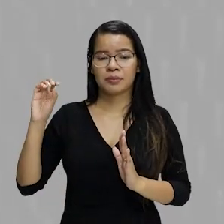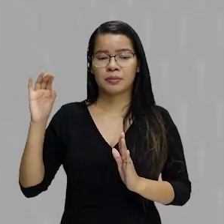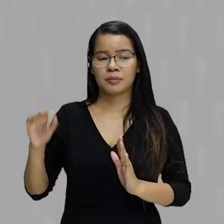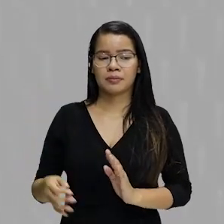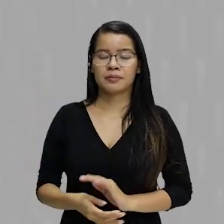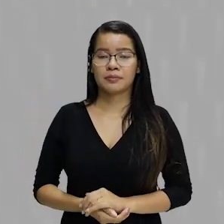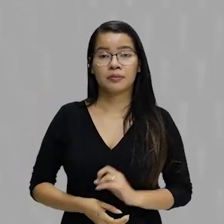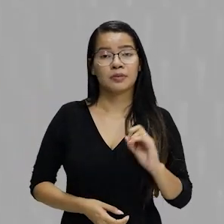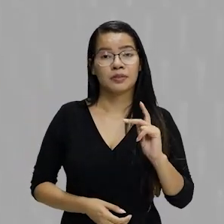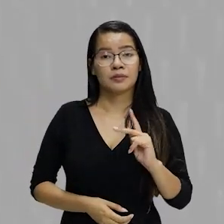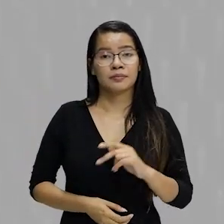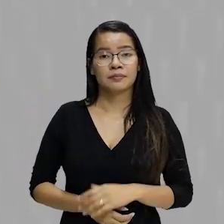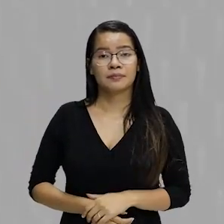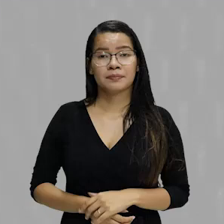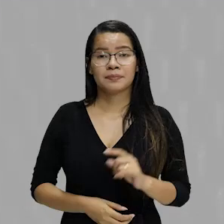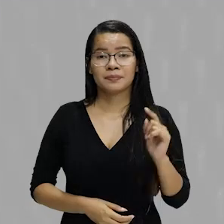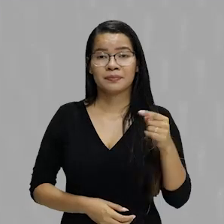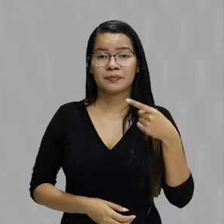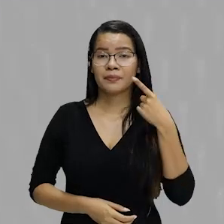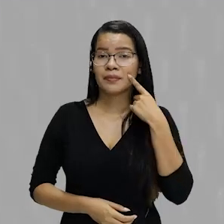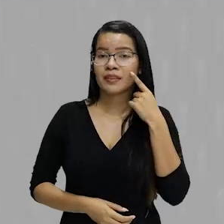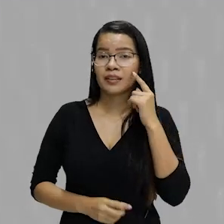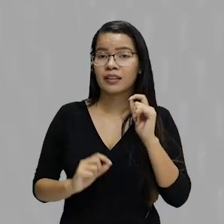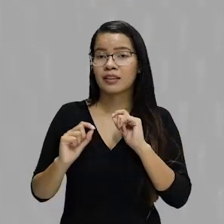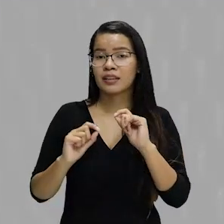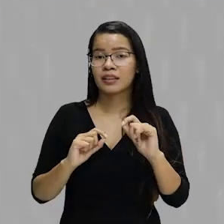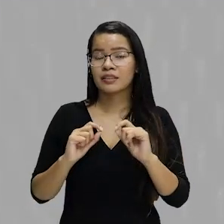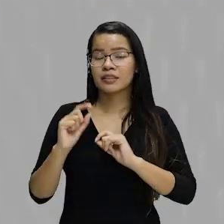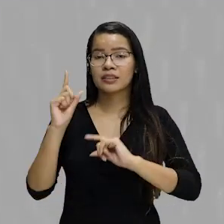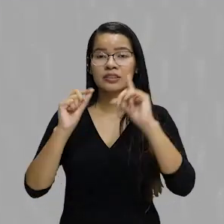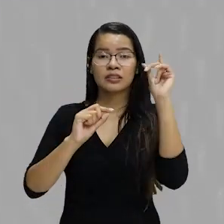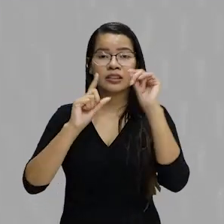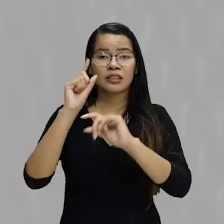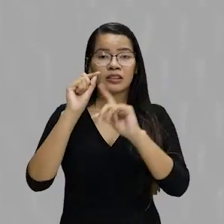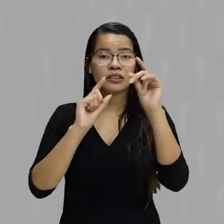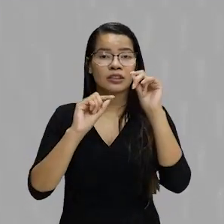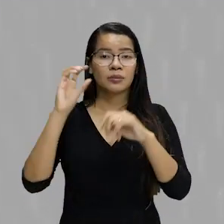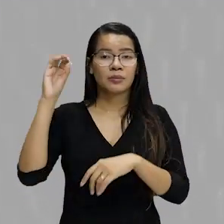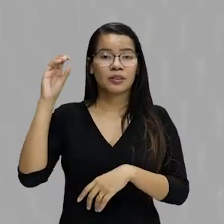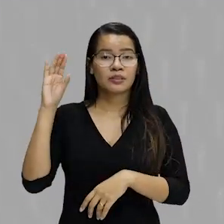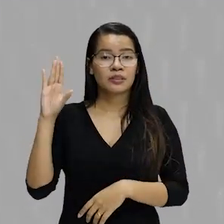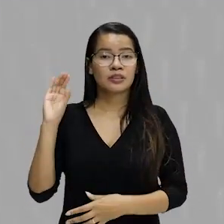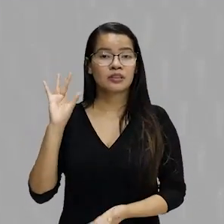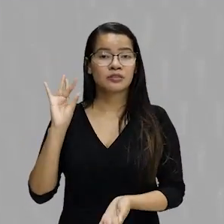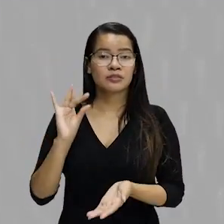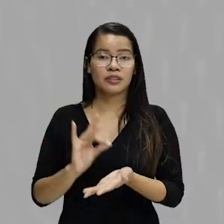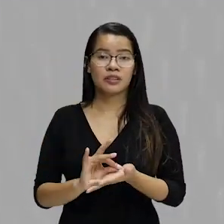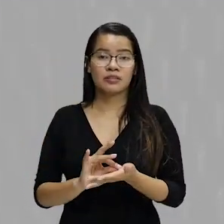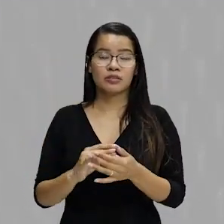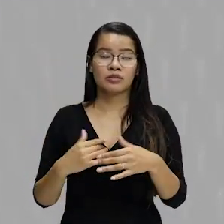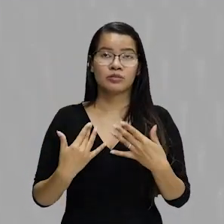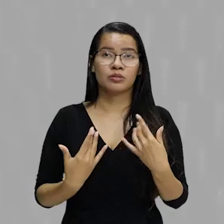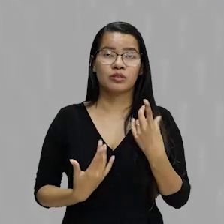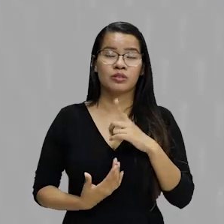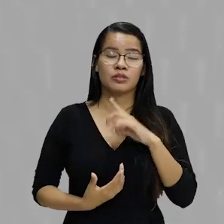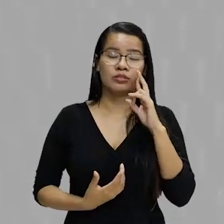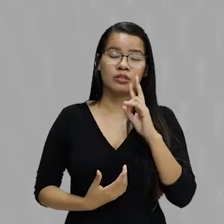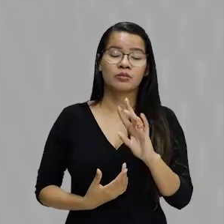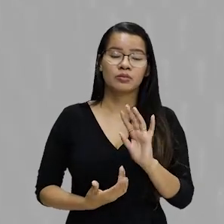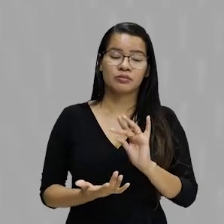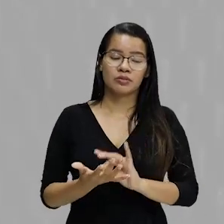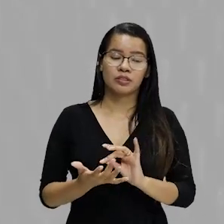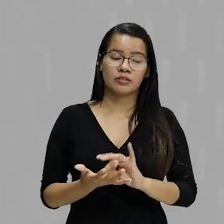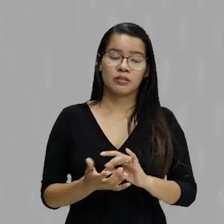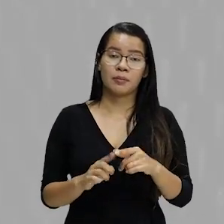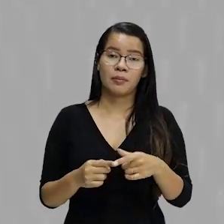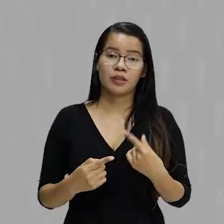certo? Essa ideia de que as estrelas estão piscando, e realmente quando nós olhamos aqui elas piscam mesmo, mas